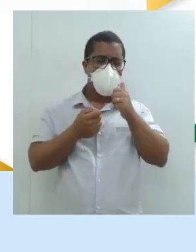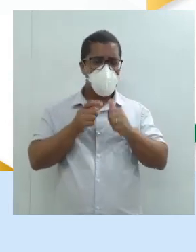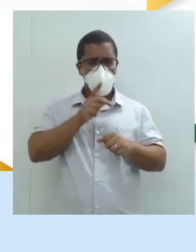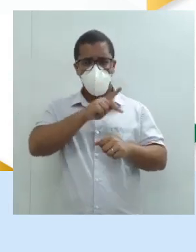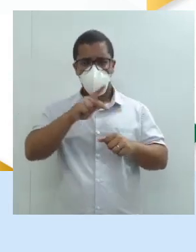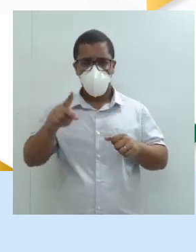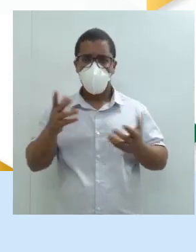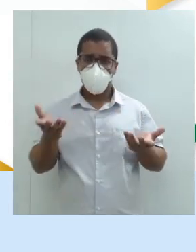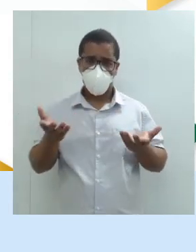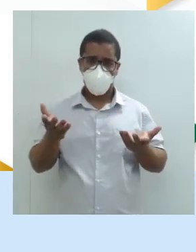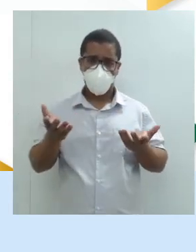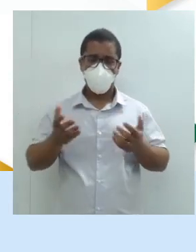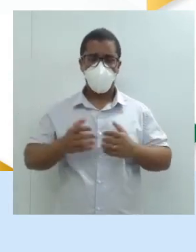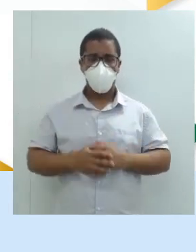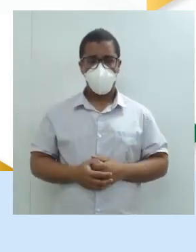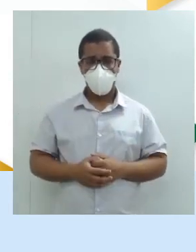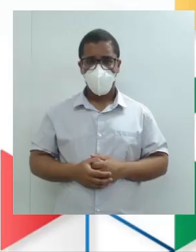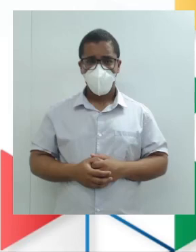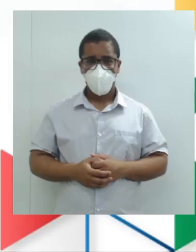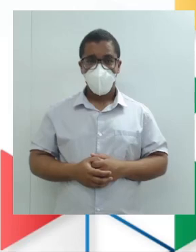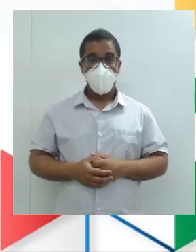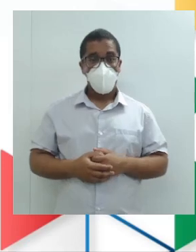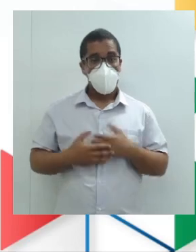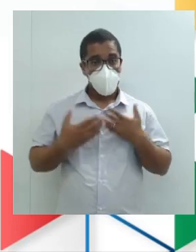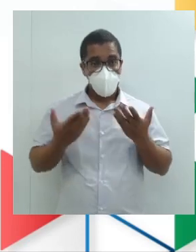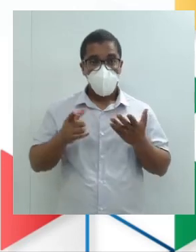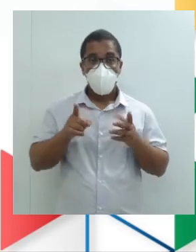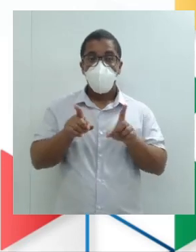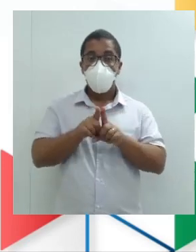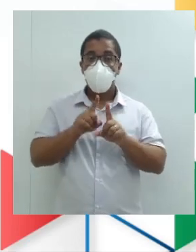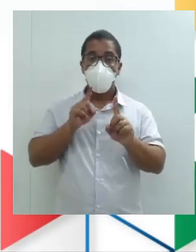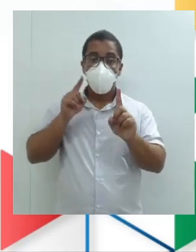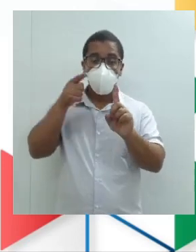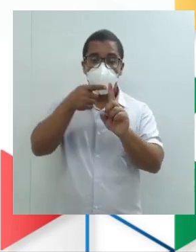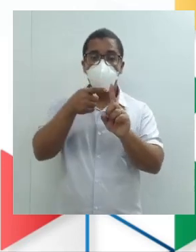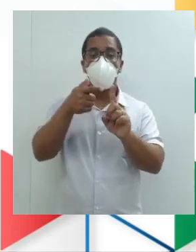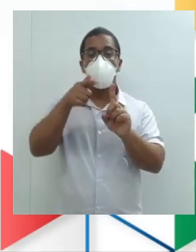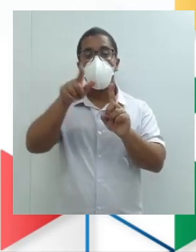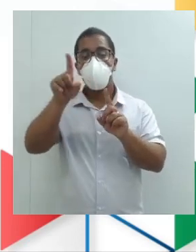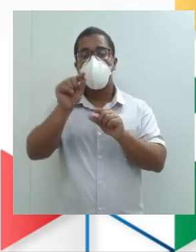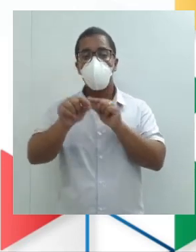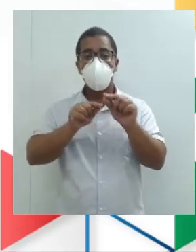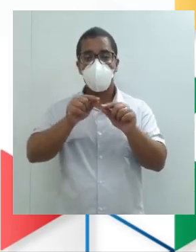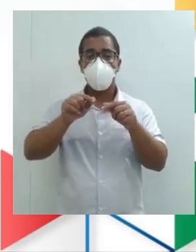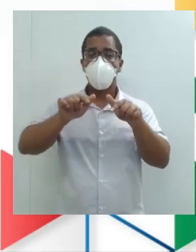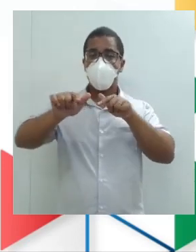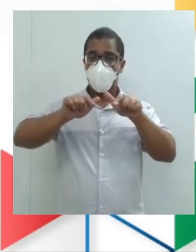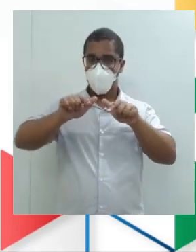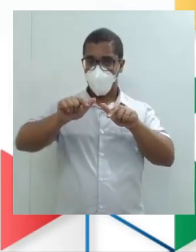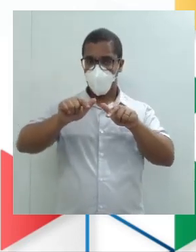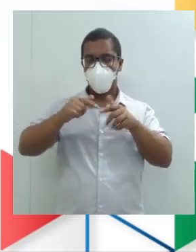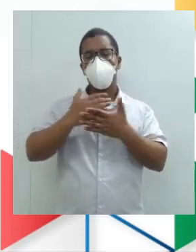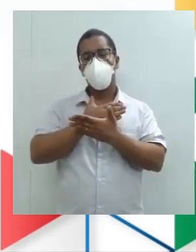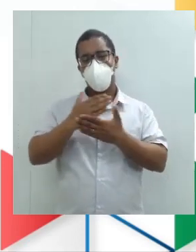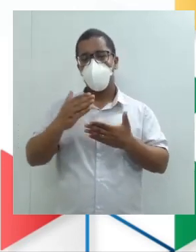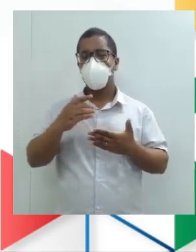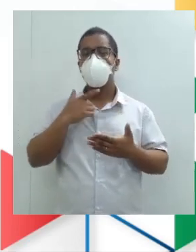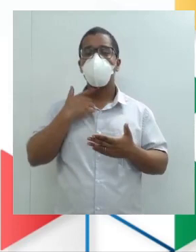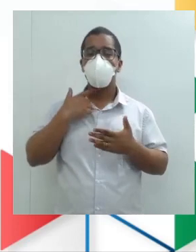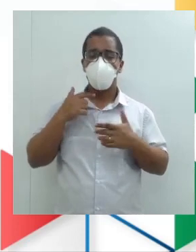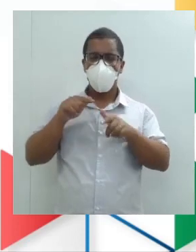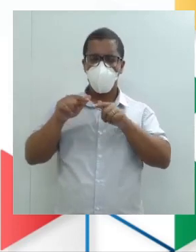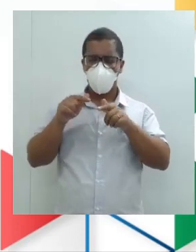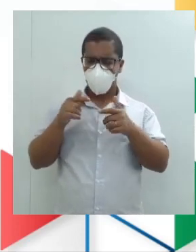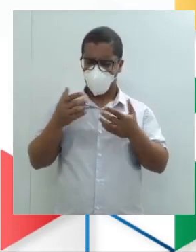física como eu. E o outro objetivo seria como trabalho, para fins de trabalho. Como